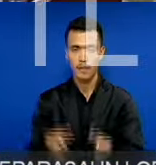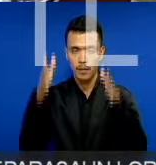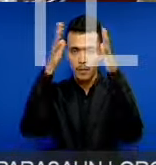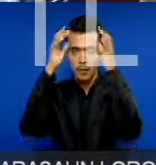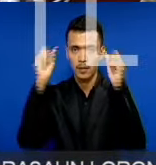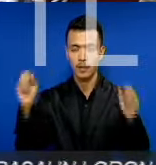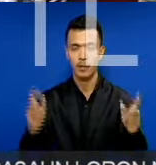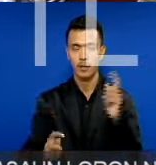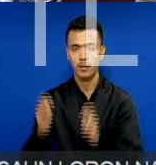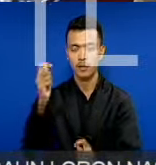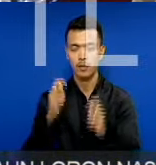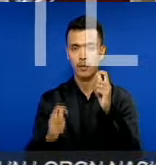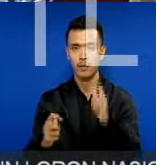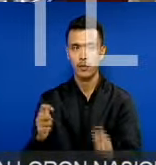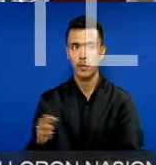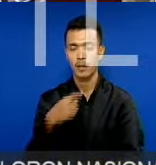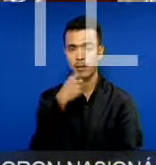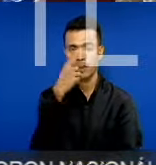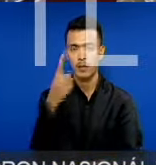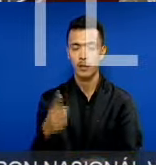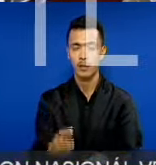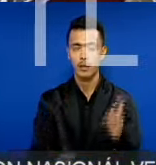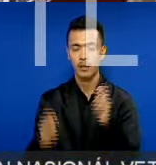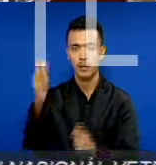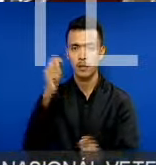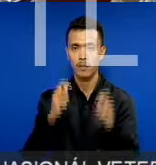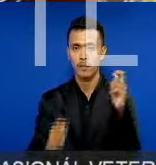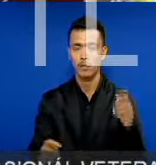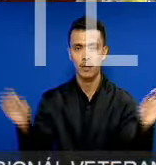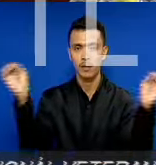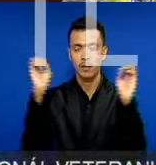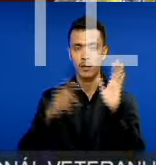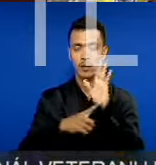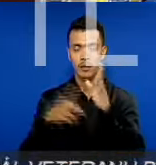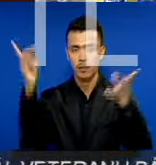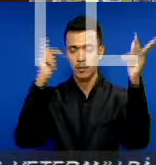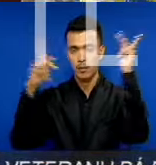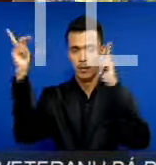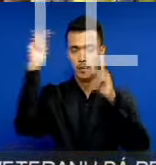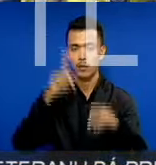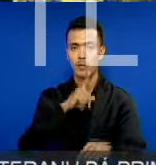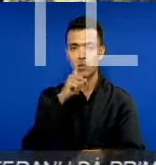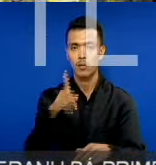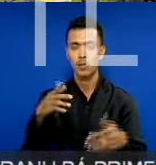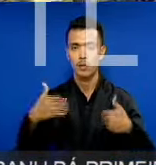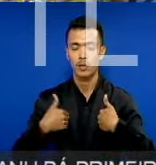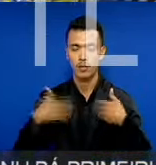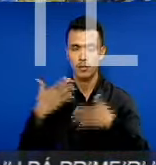Presidente Tribunal Recurso Deolino dos Santos Ateten, Tribunal Recurso la pronuncia caso concreto e a